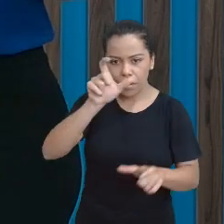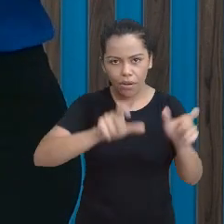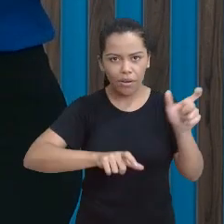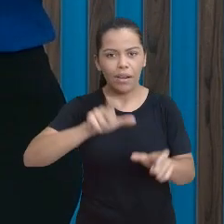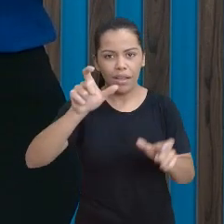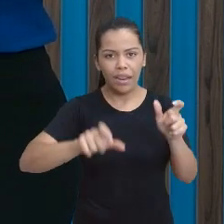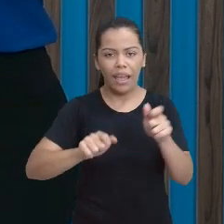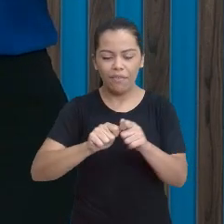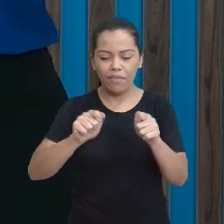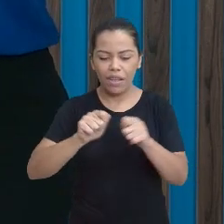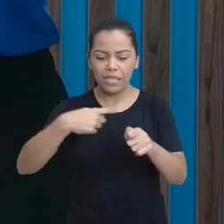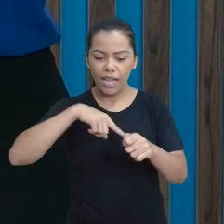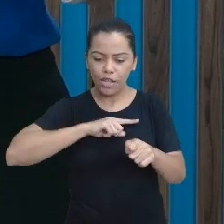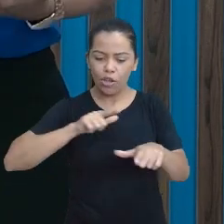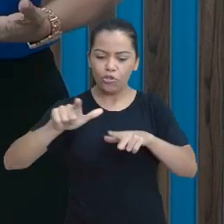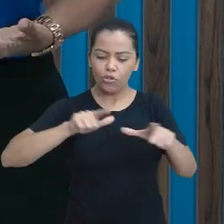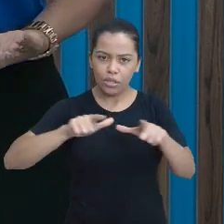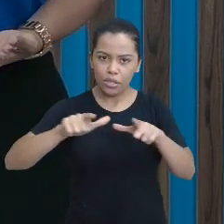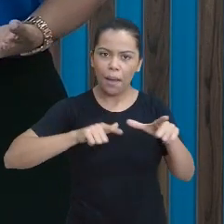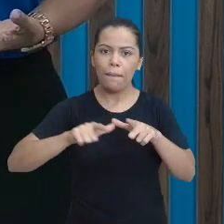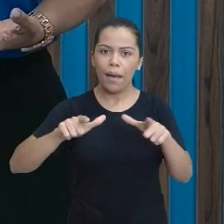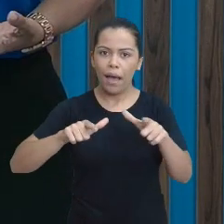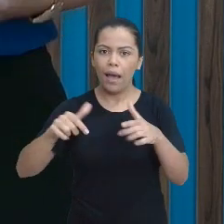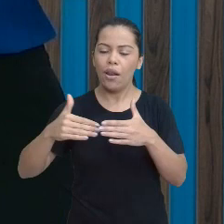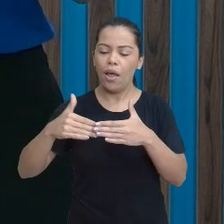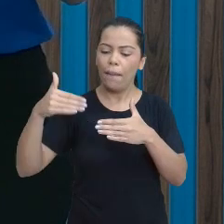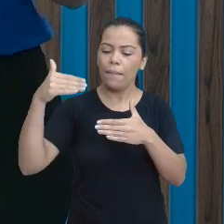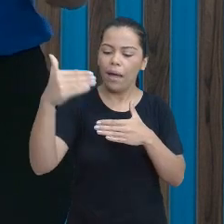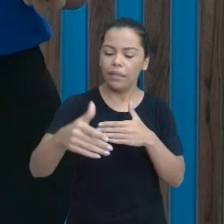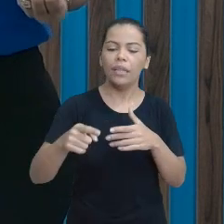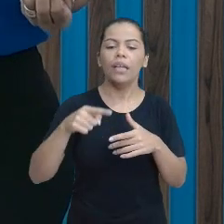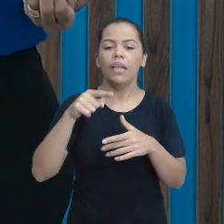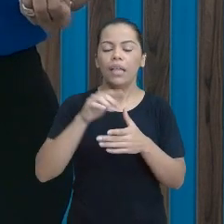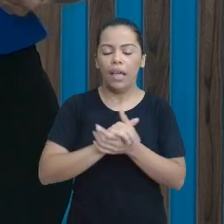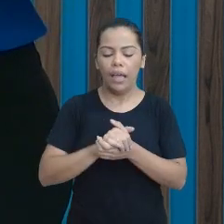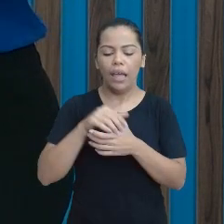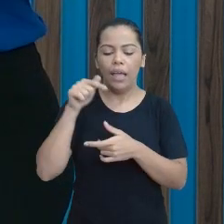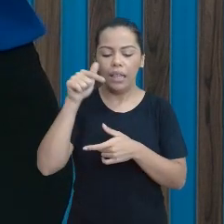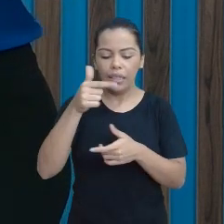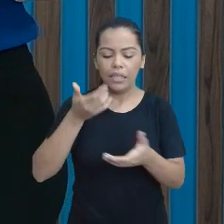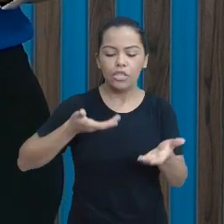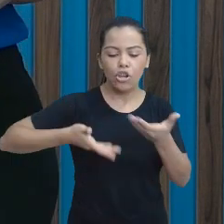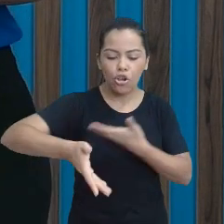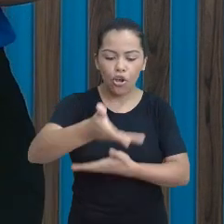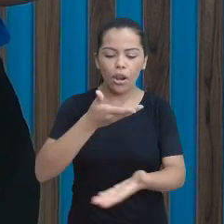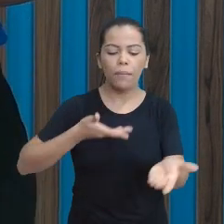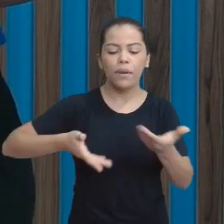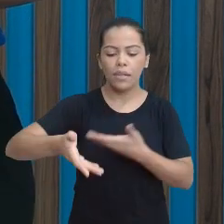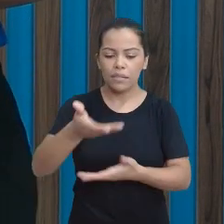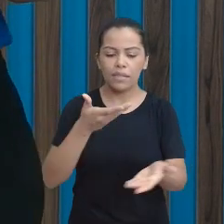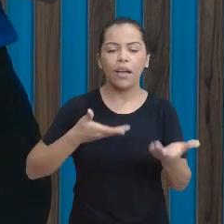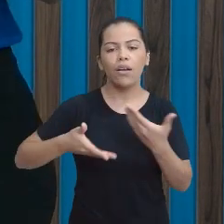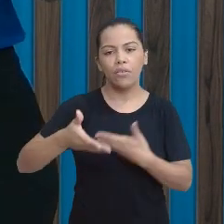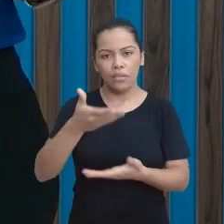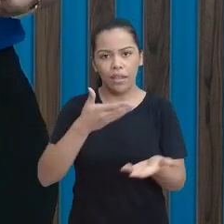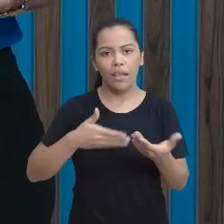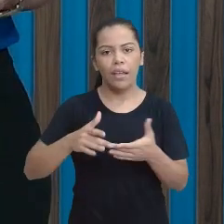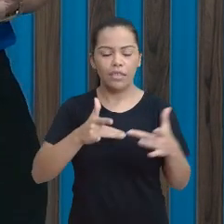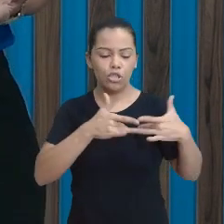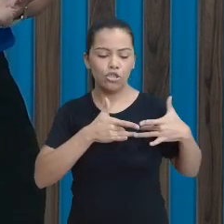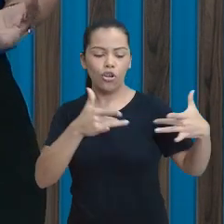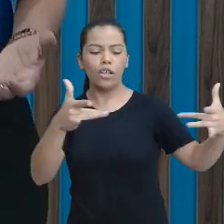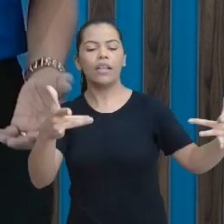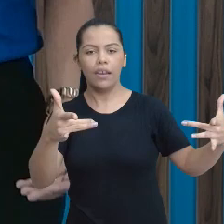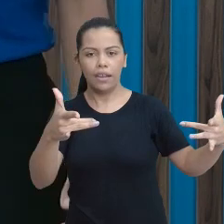trabalho a partir desse olhar de cooperação, que é solidariedade e que faz toda a diferença quando a gente pensa no desenvolvimento